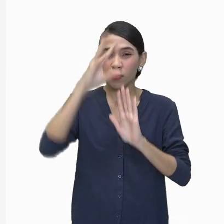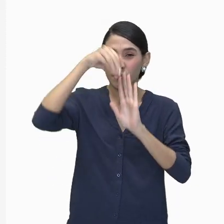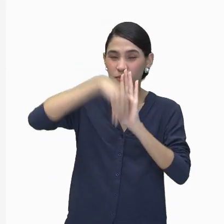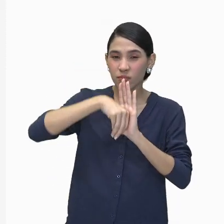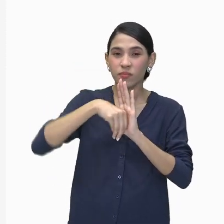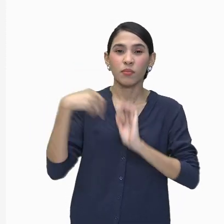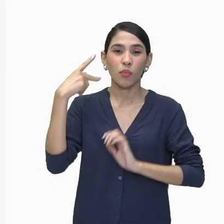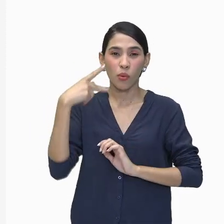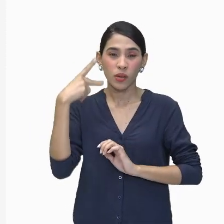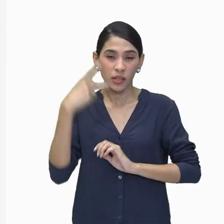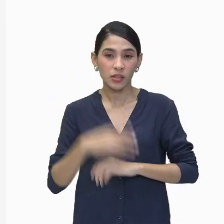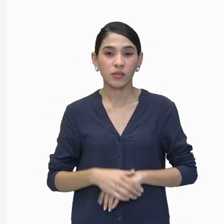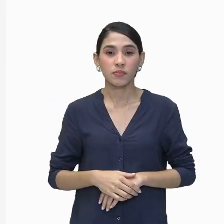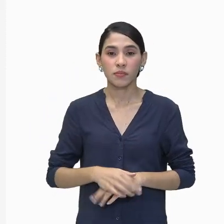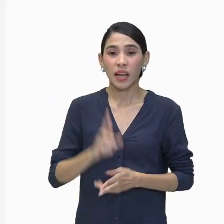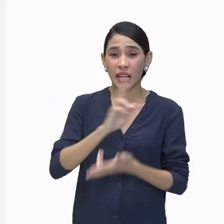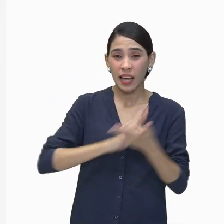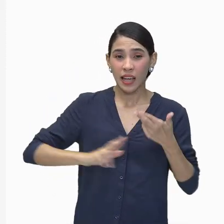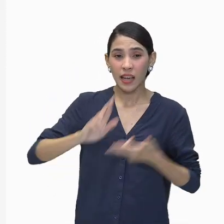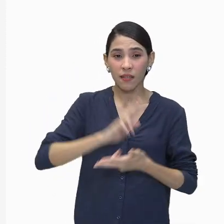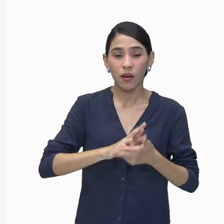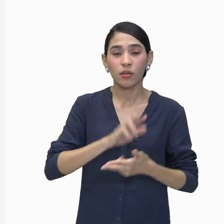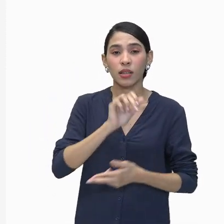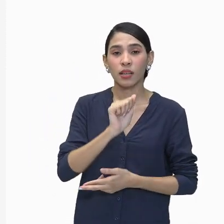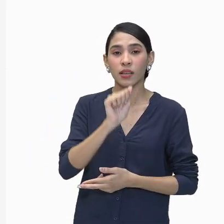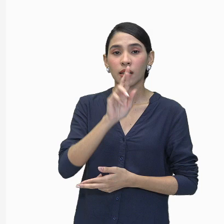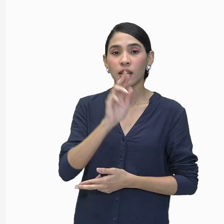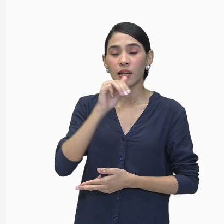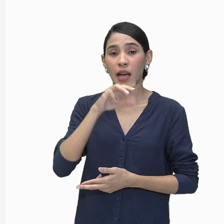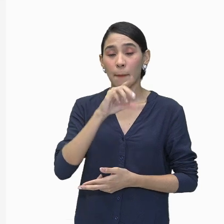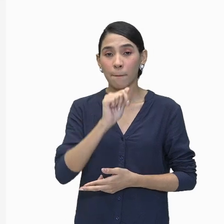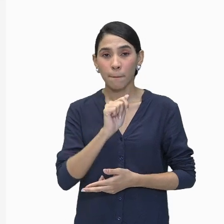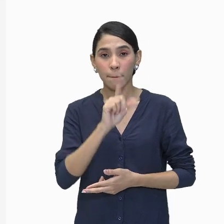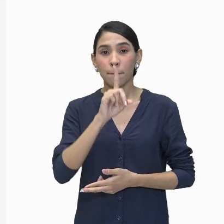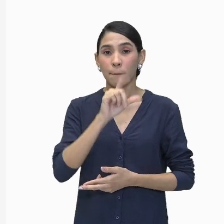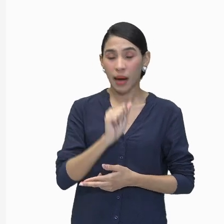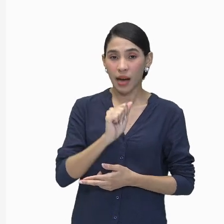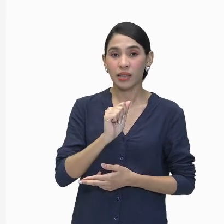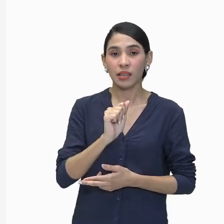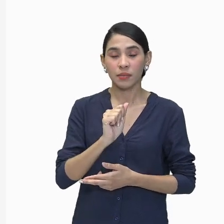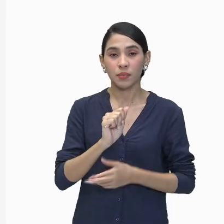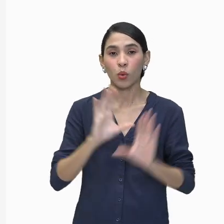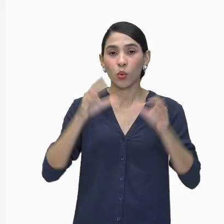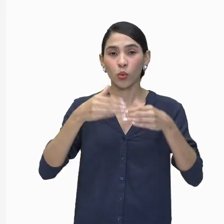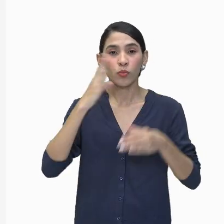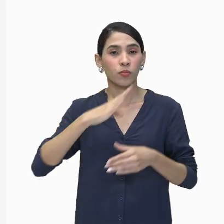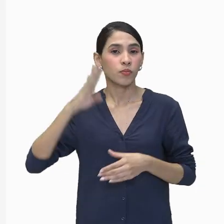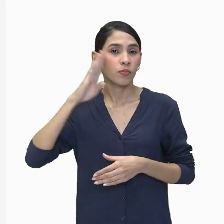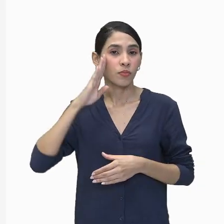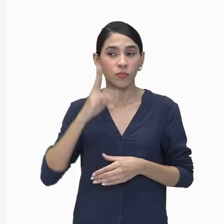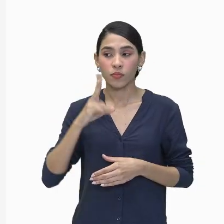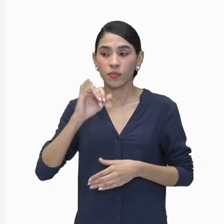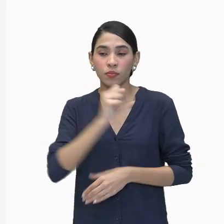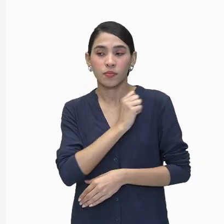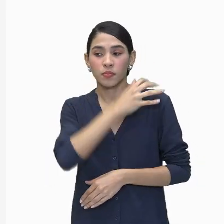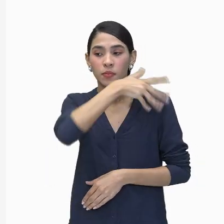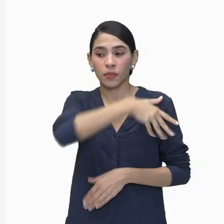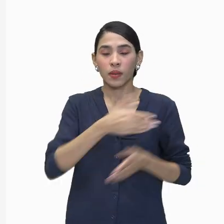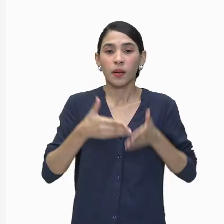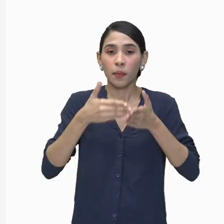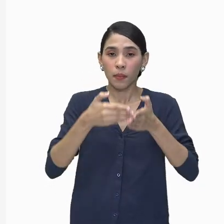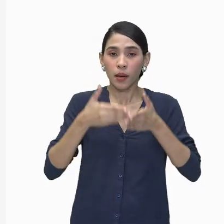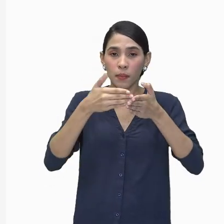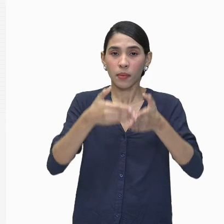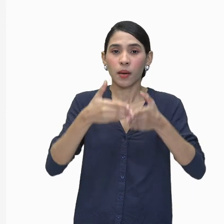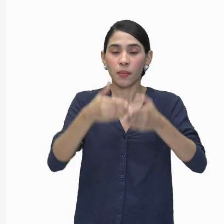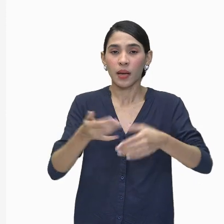exemplo a chamada Revolta da Armada, onde a Marinha vai se rebelar, vai levar os navios ali para frente da